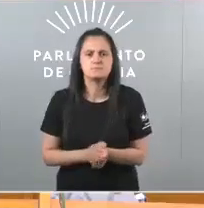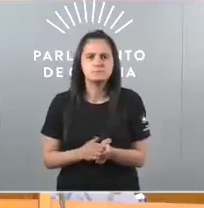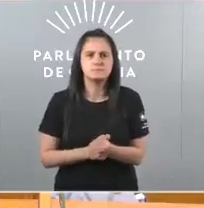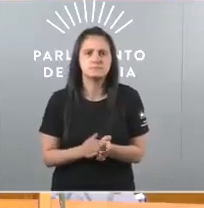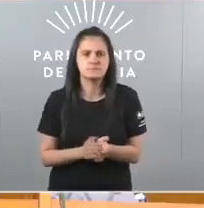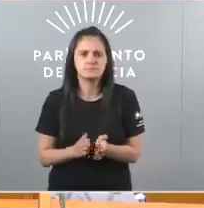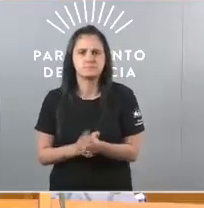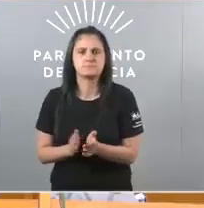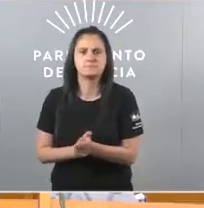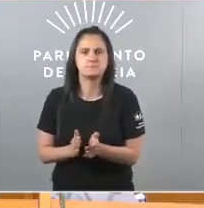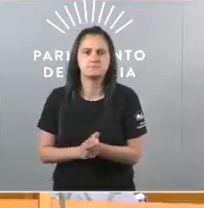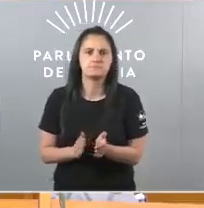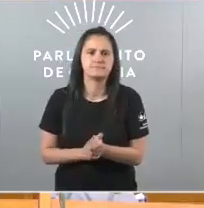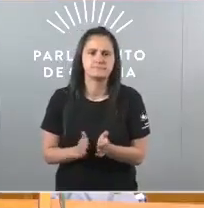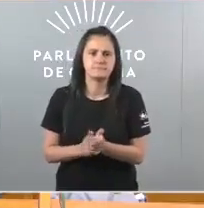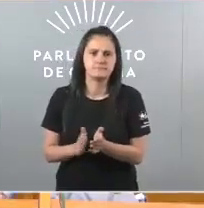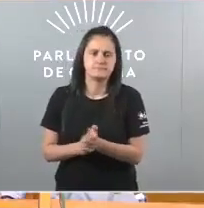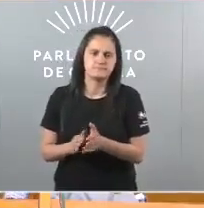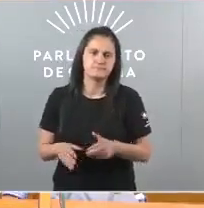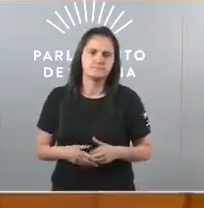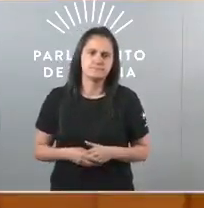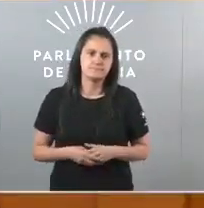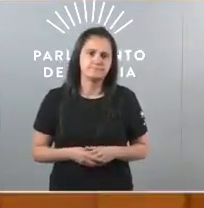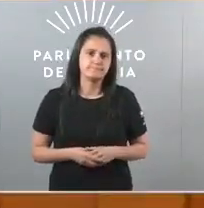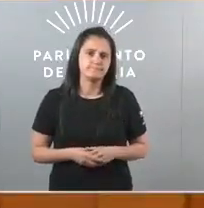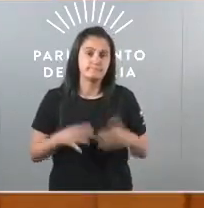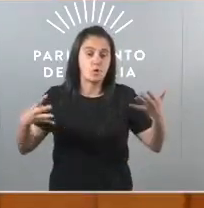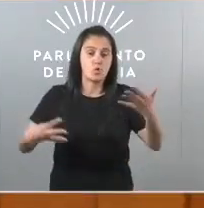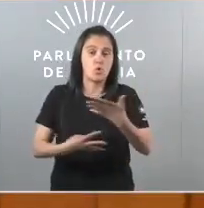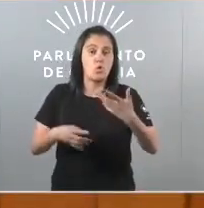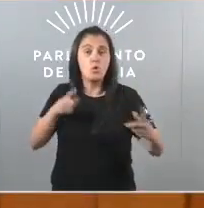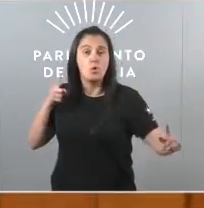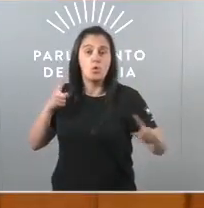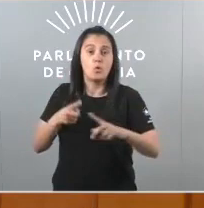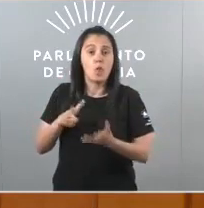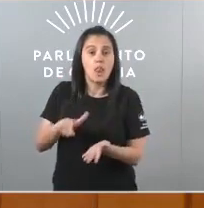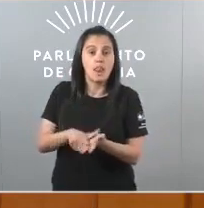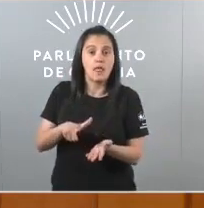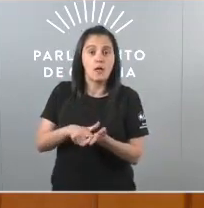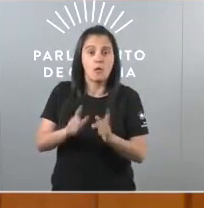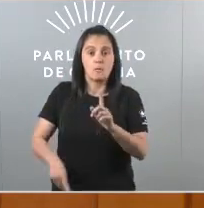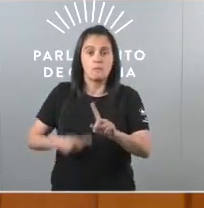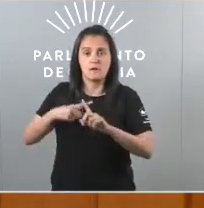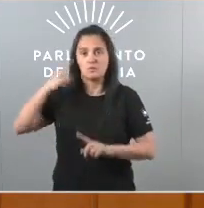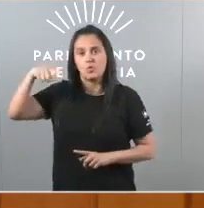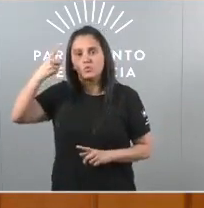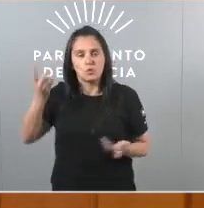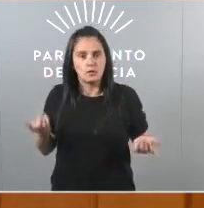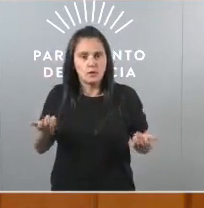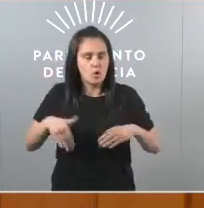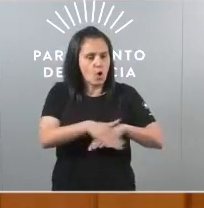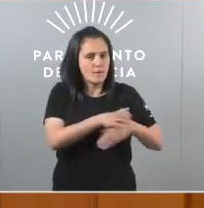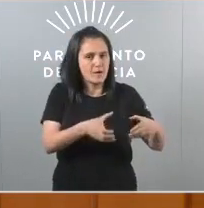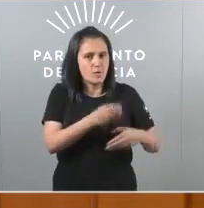o noveno o noveno objetivo é a lingua e a cultura o goberno do